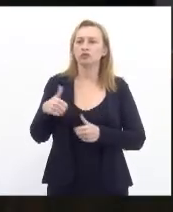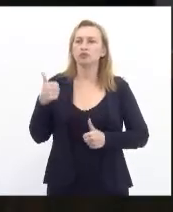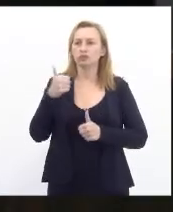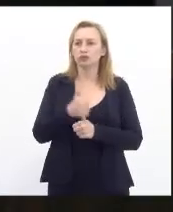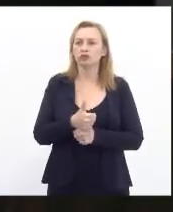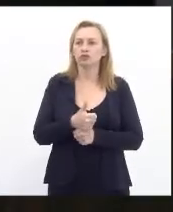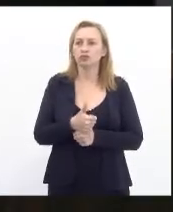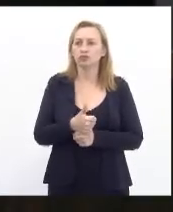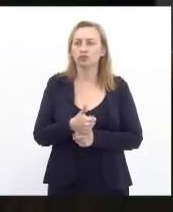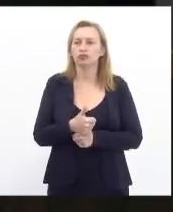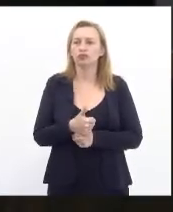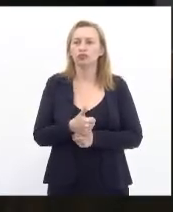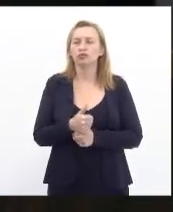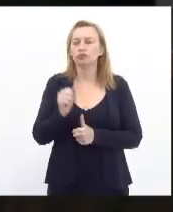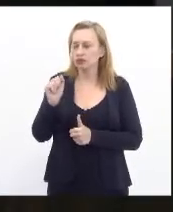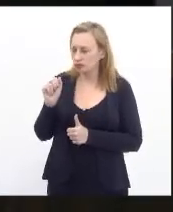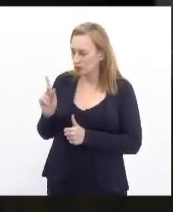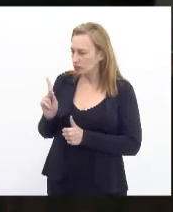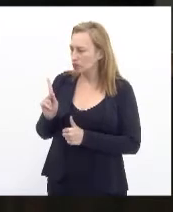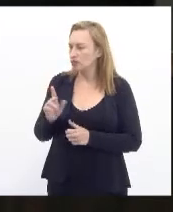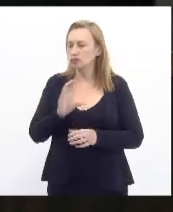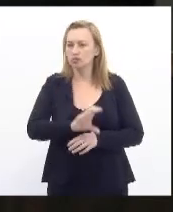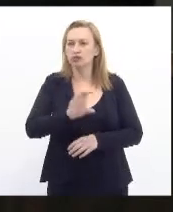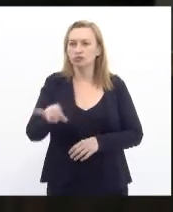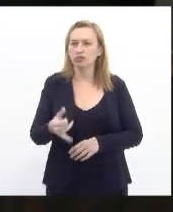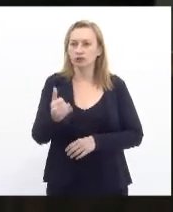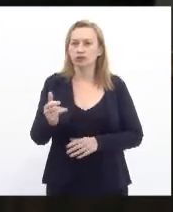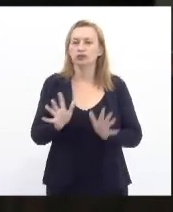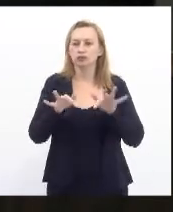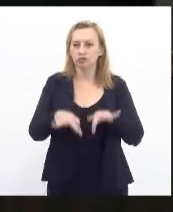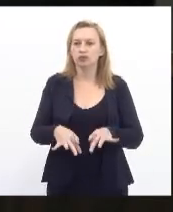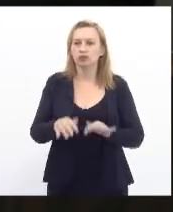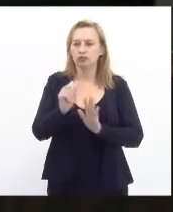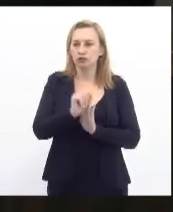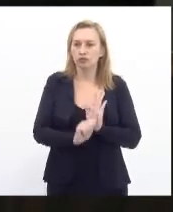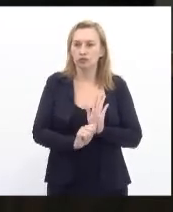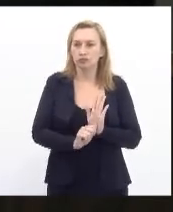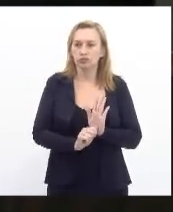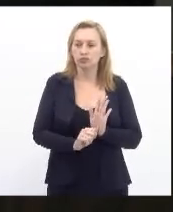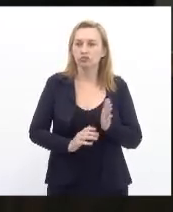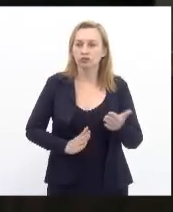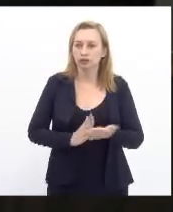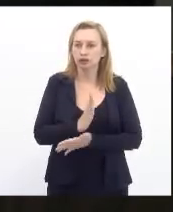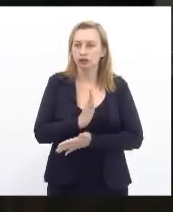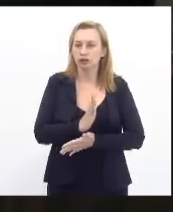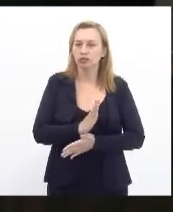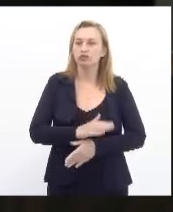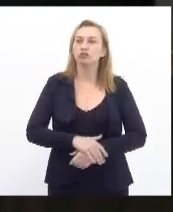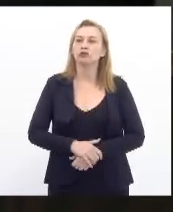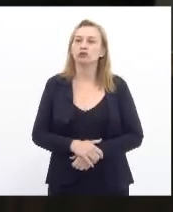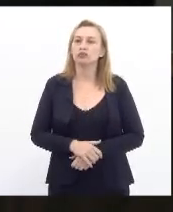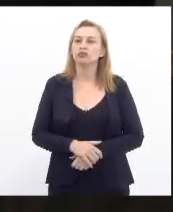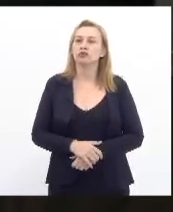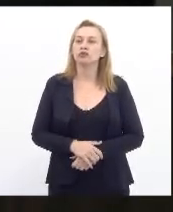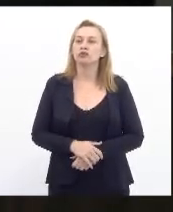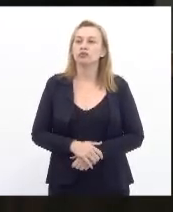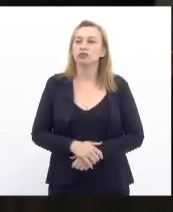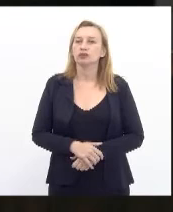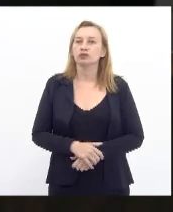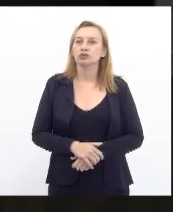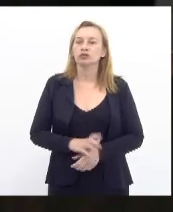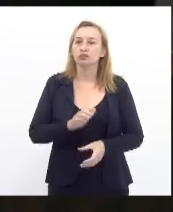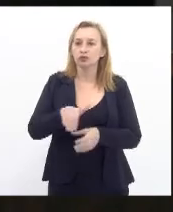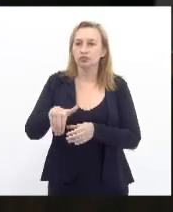substitutivo... Favorável. Ok. Da CCJ, com forma final de redação, seus que aprovam a comissão, aprovado, vai autógrafo.